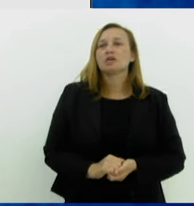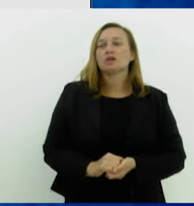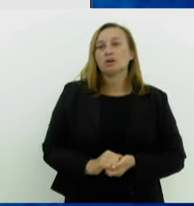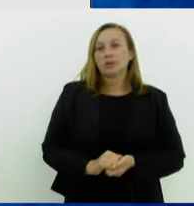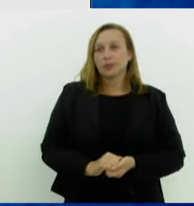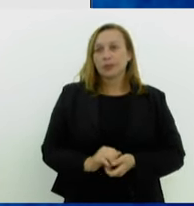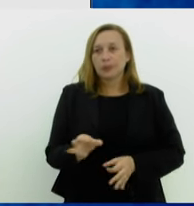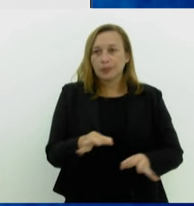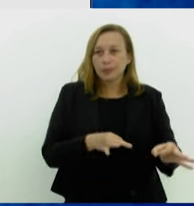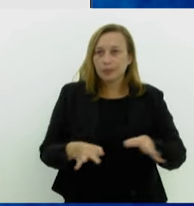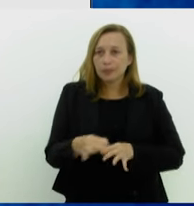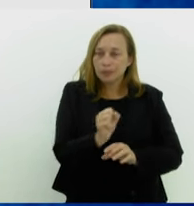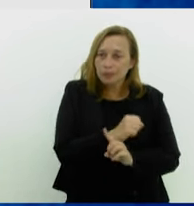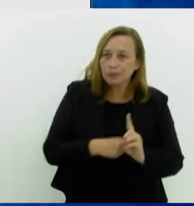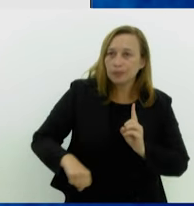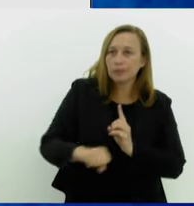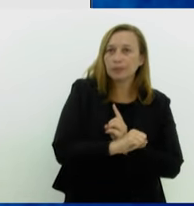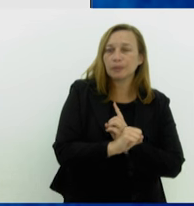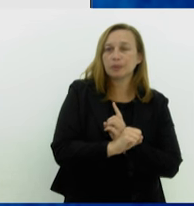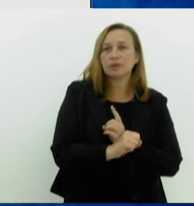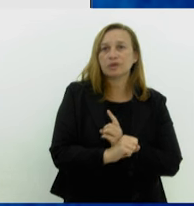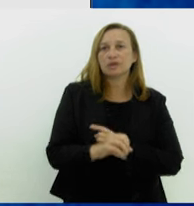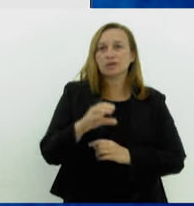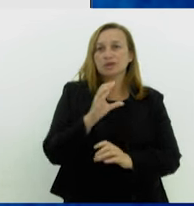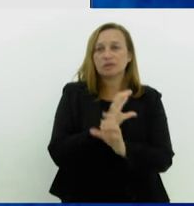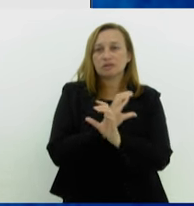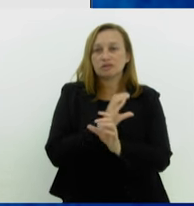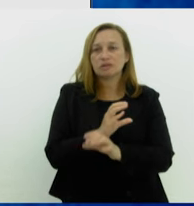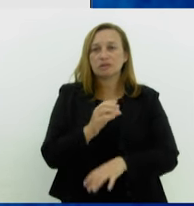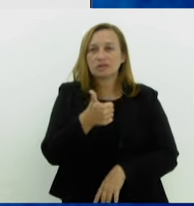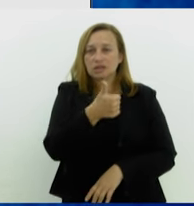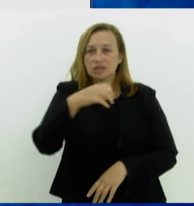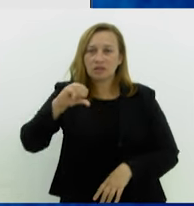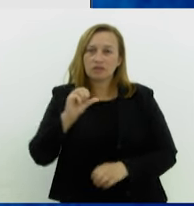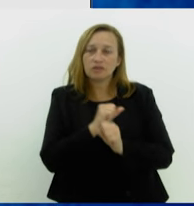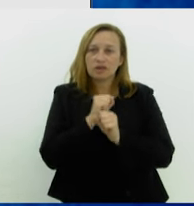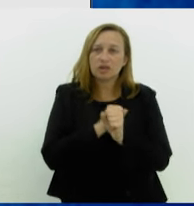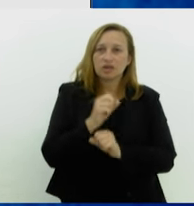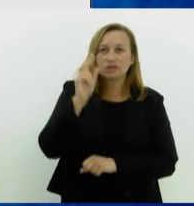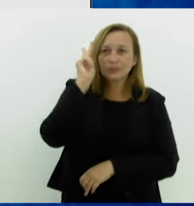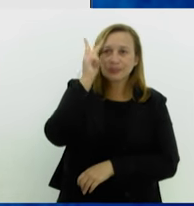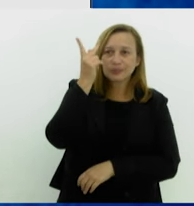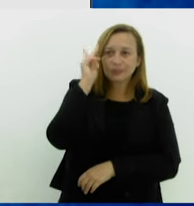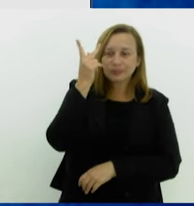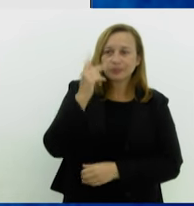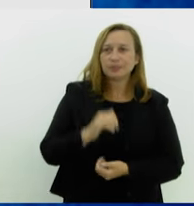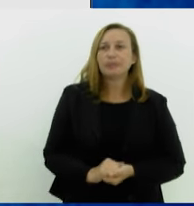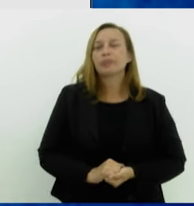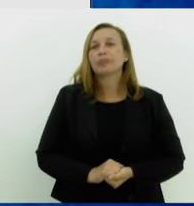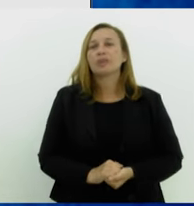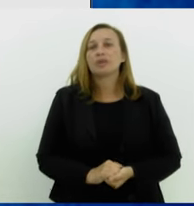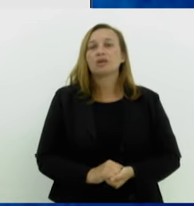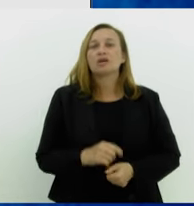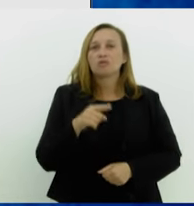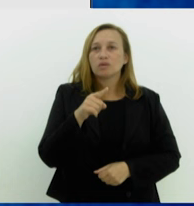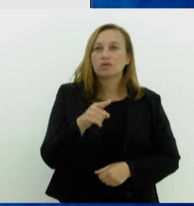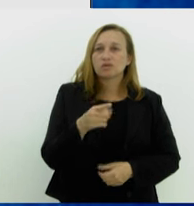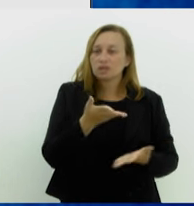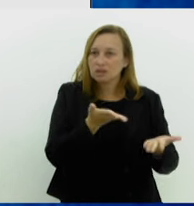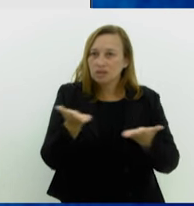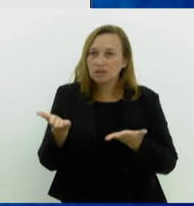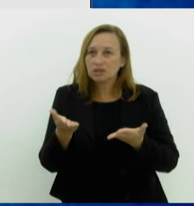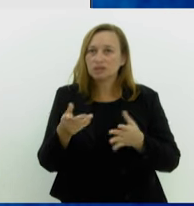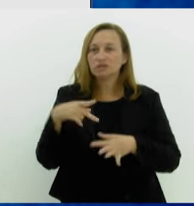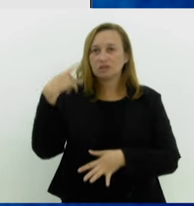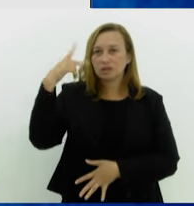organização da sociedade civil já tem 19 anos de história eu faço questão de dizer que é uma organização da sociedade civil porque vocês enquanto